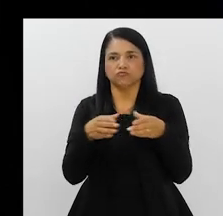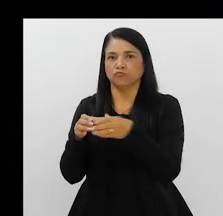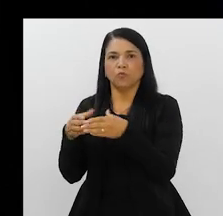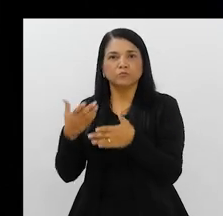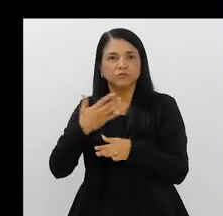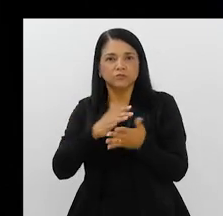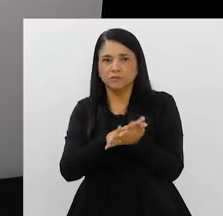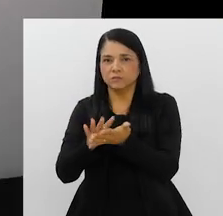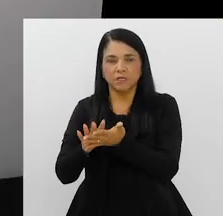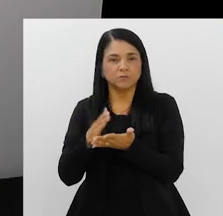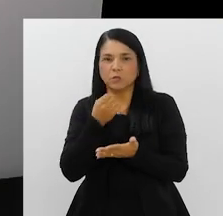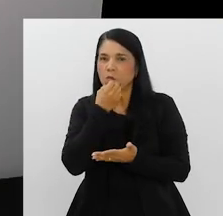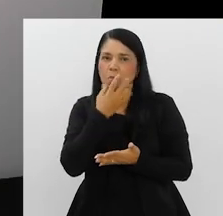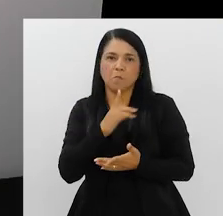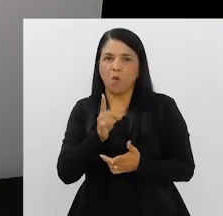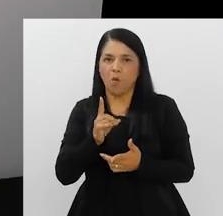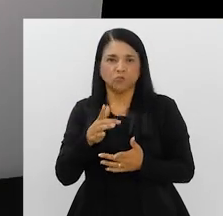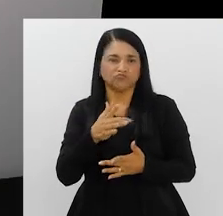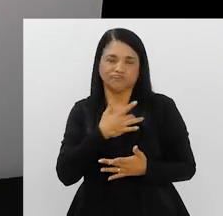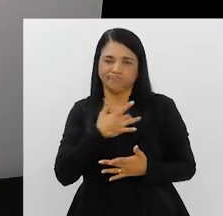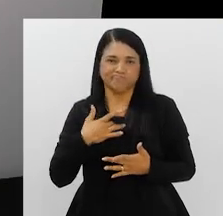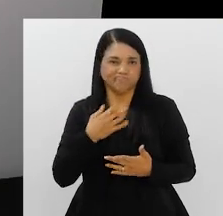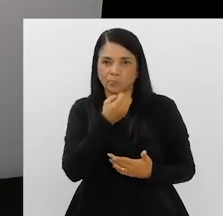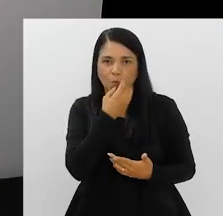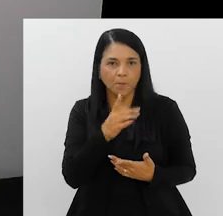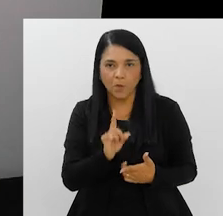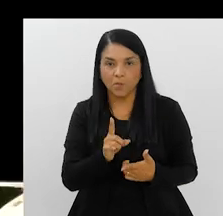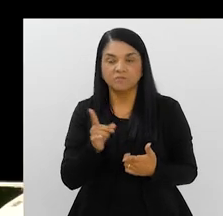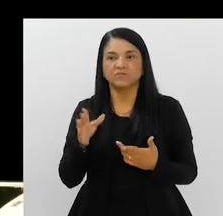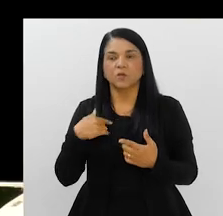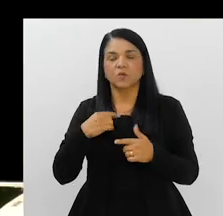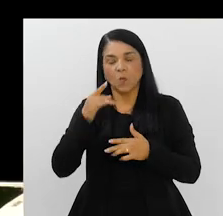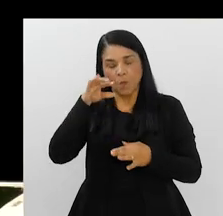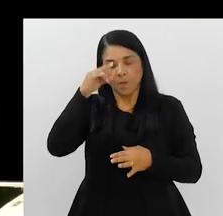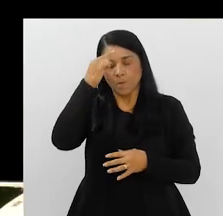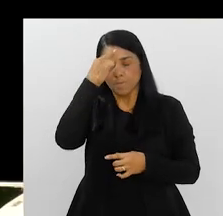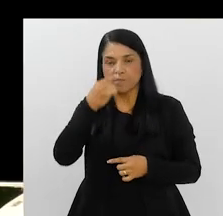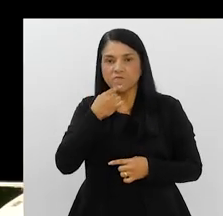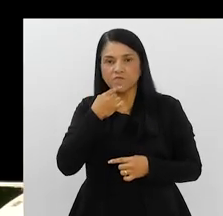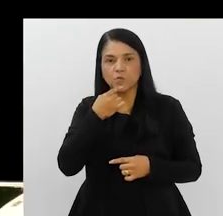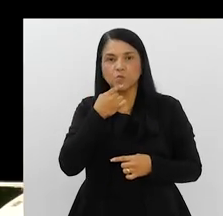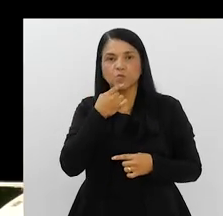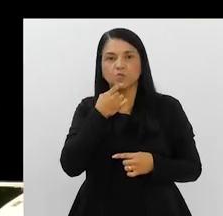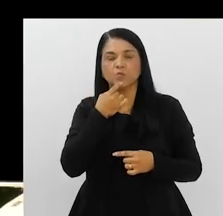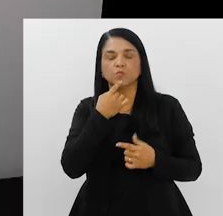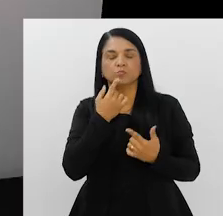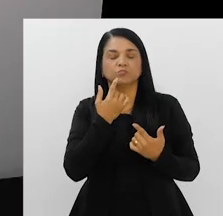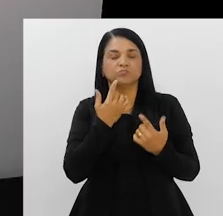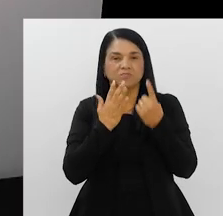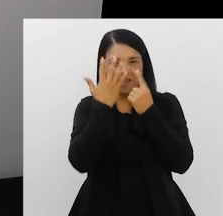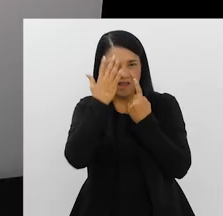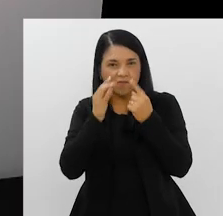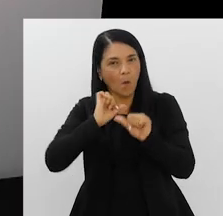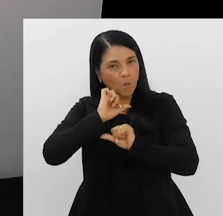Não saudável, né? Não saudável. E você acha que o perfil do carnavalesco carioca mudou, então, do carnaval carioca?